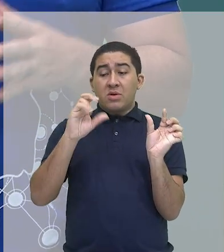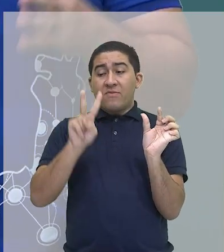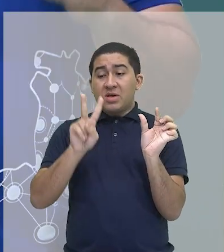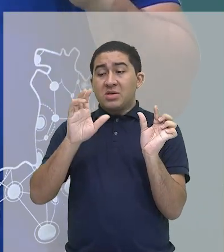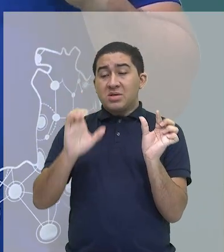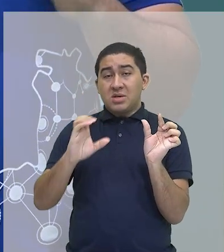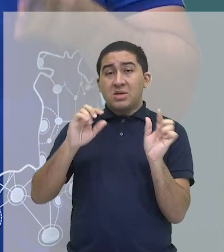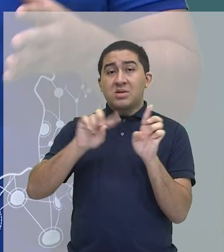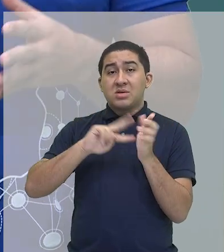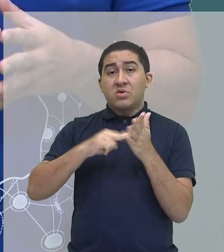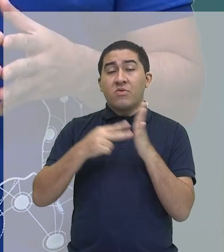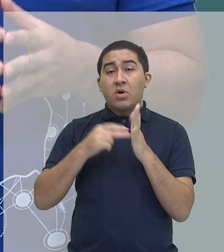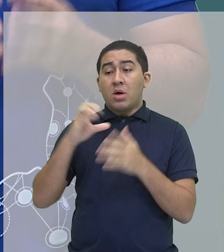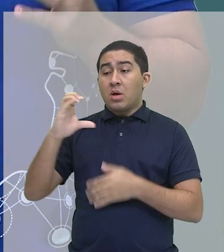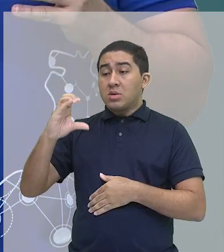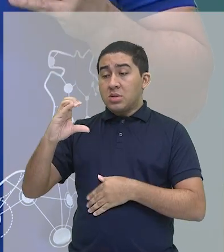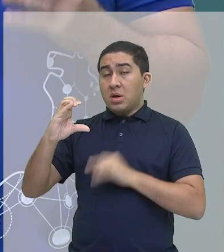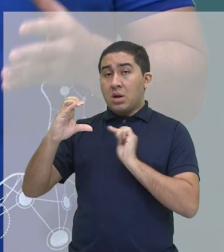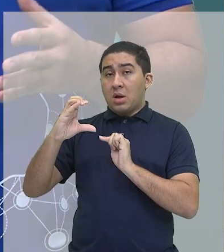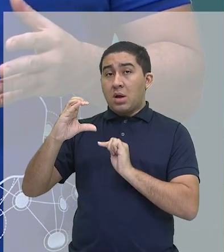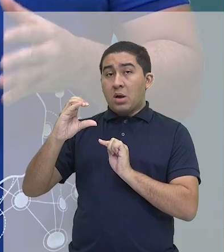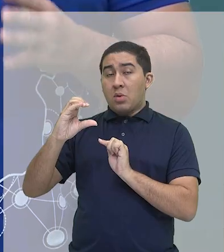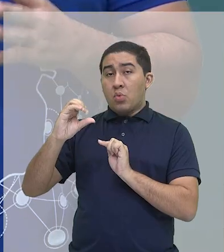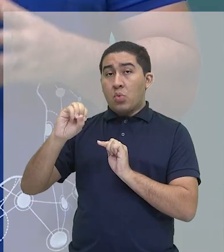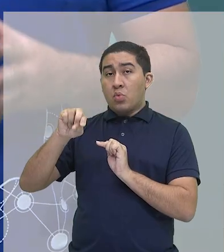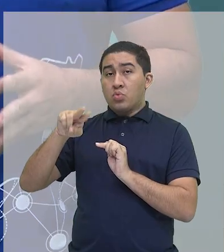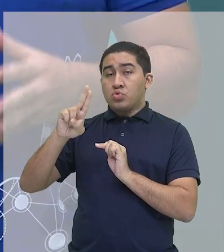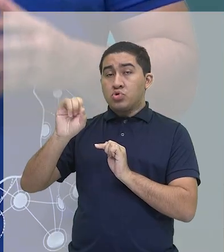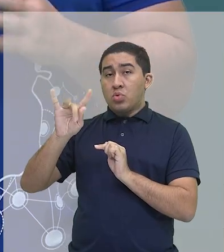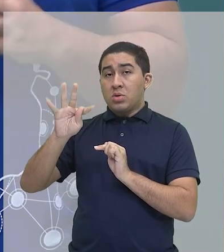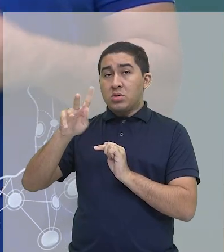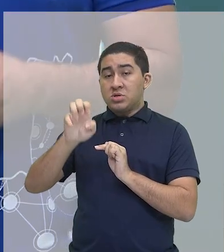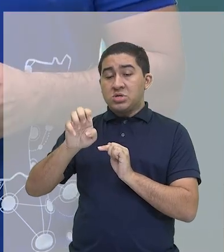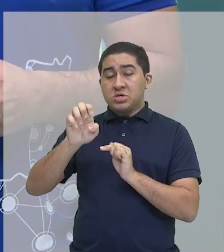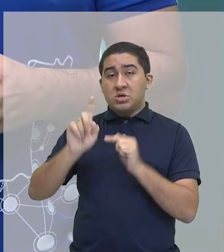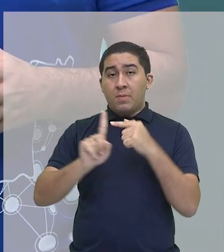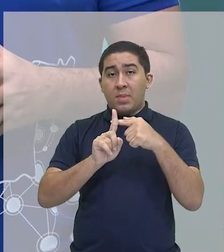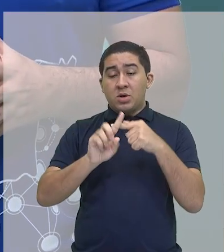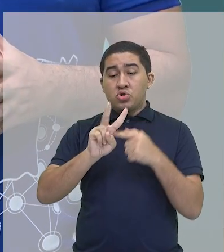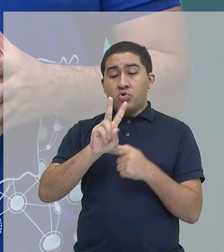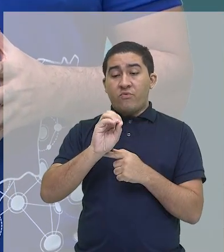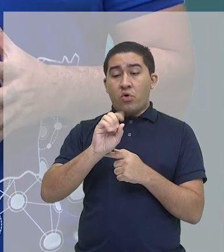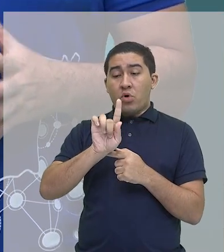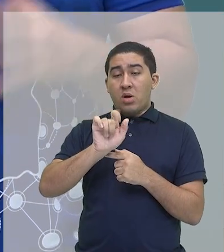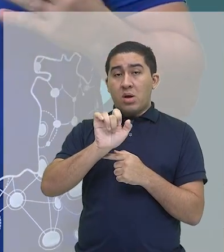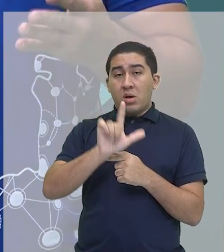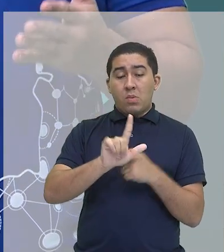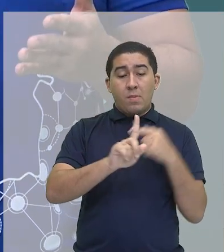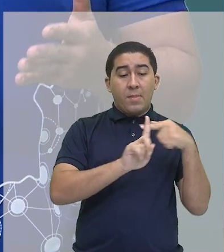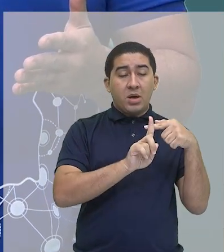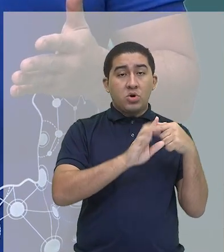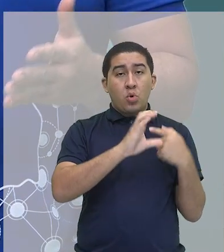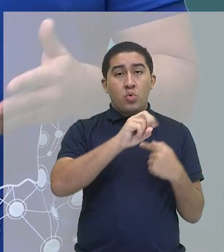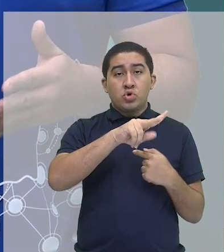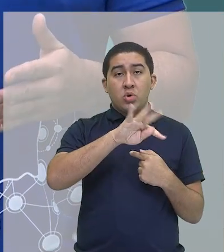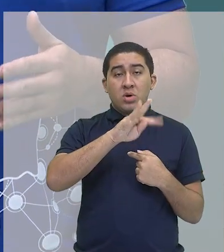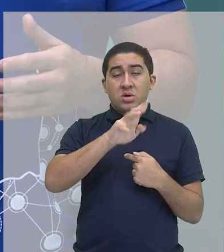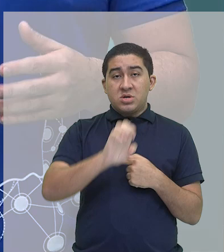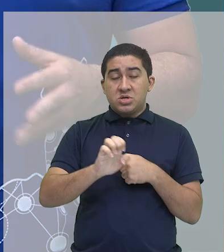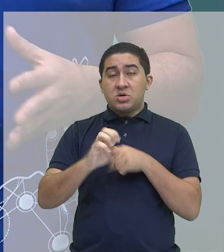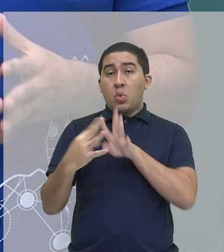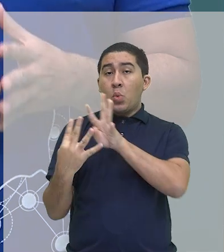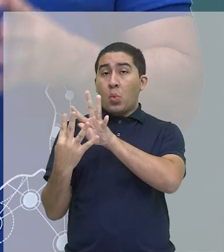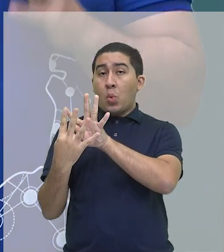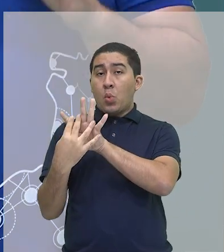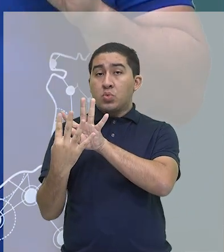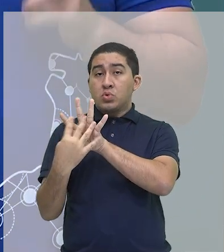CVC, consoante mais vogal mais consoante, ok? O que nós vamos fazer? Olha